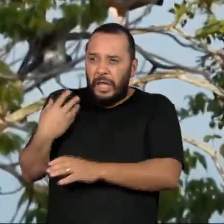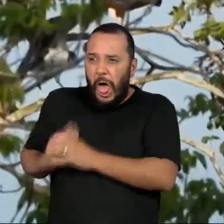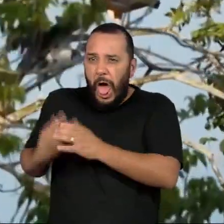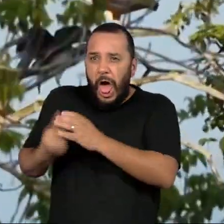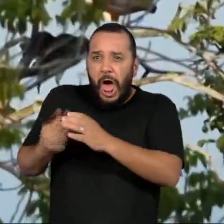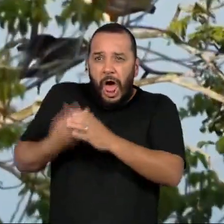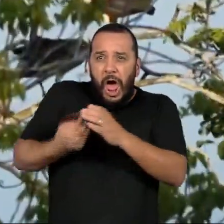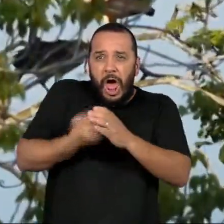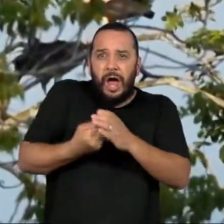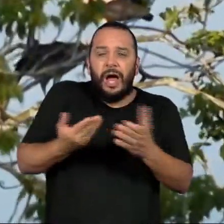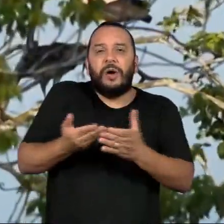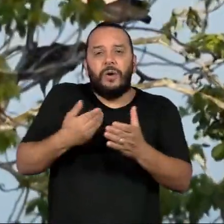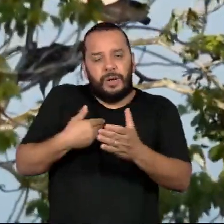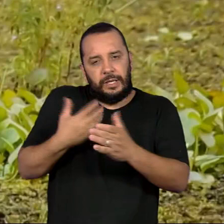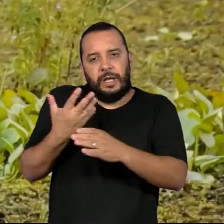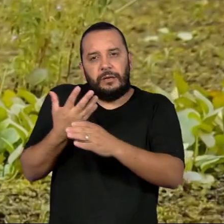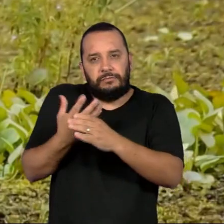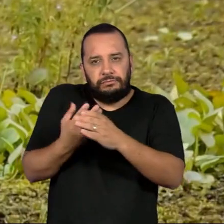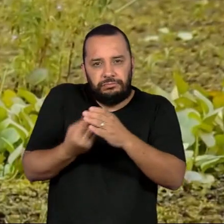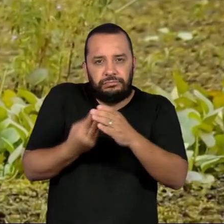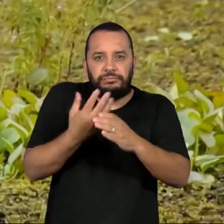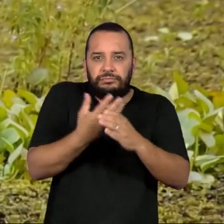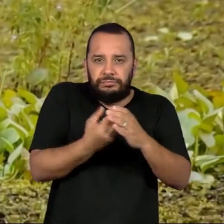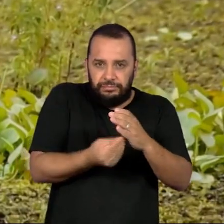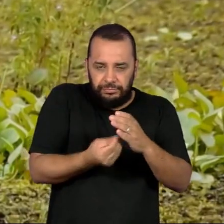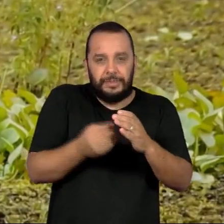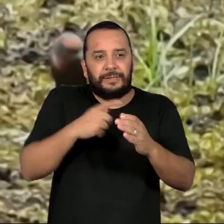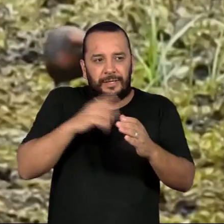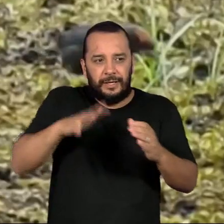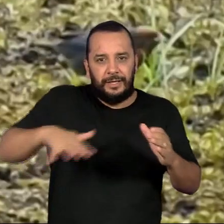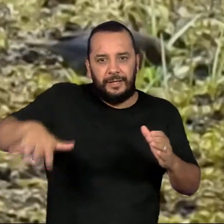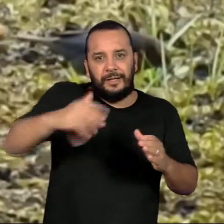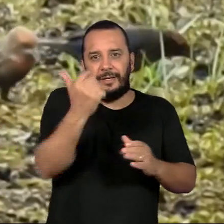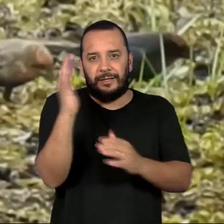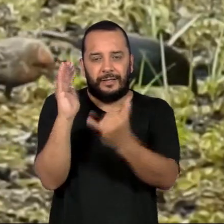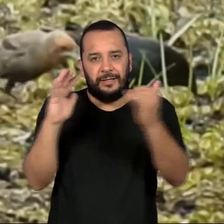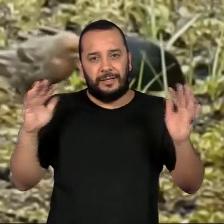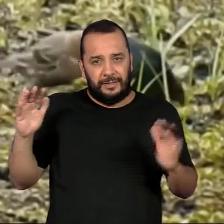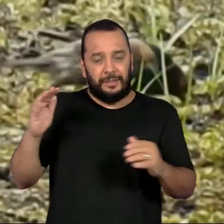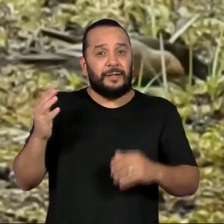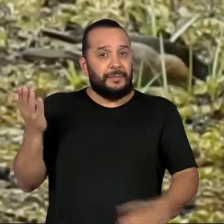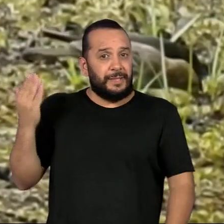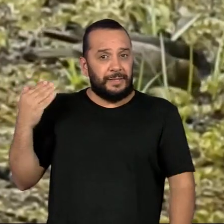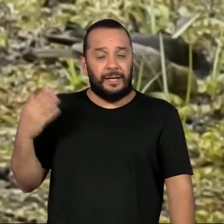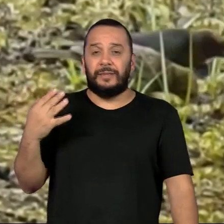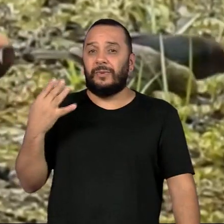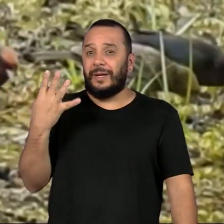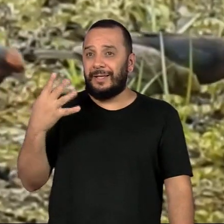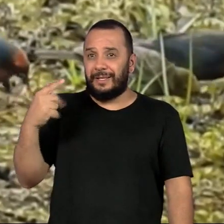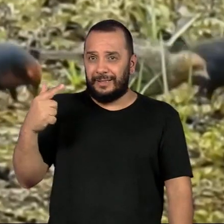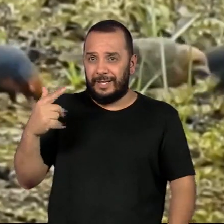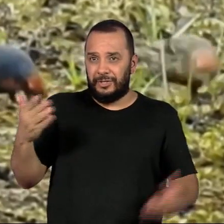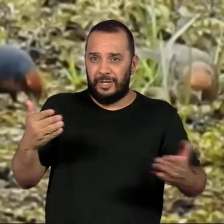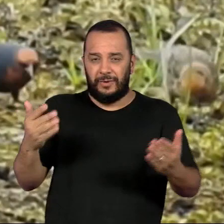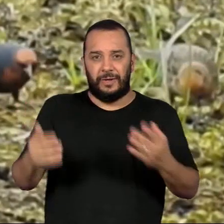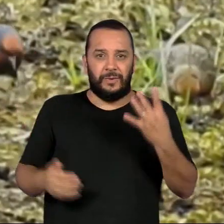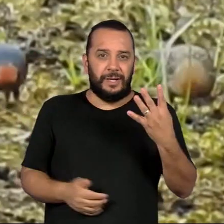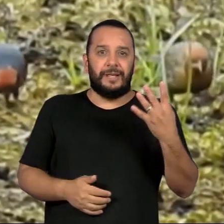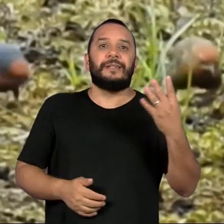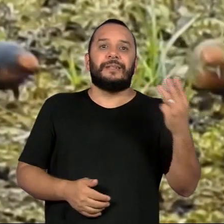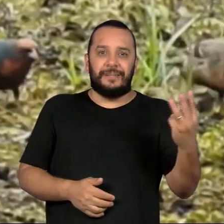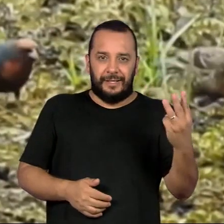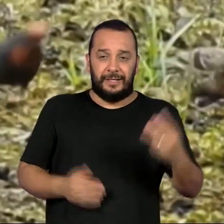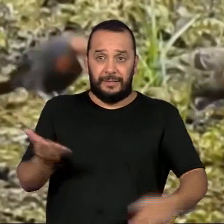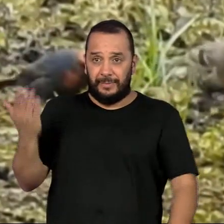Na flora, era um pouco mais de 47%, agora quase 43%. E na fauna, caiu